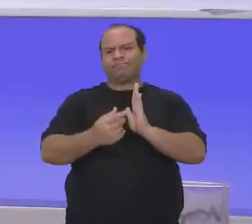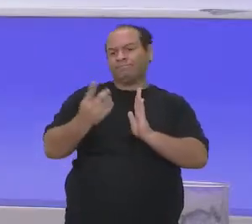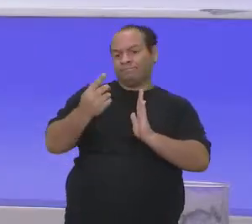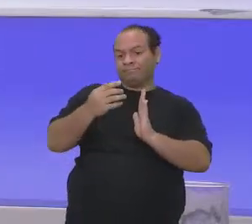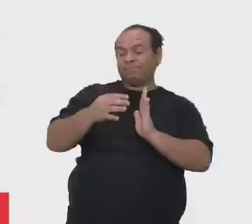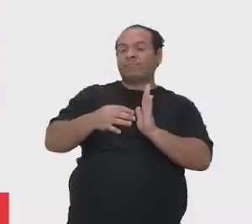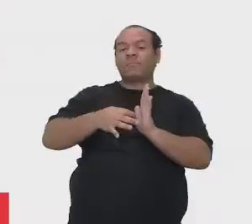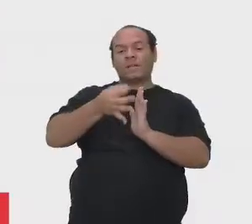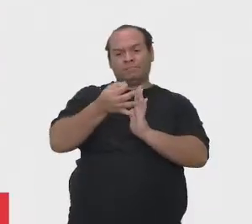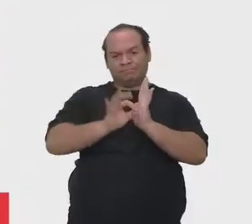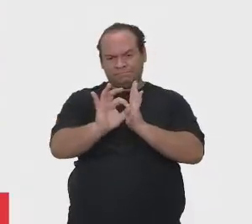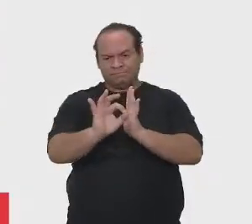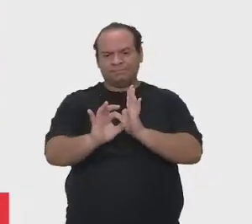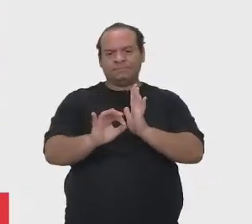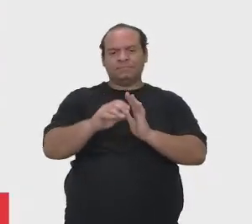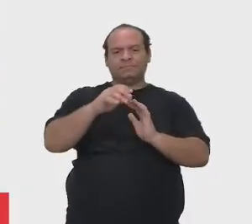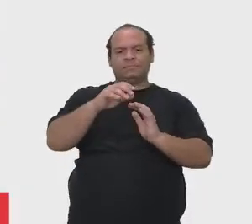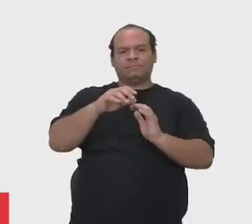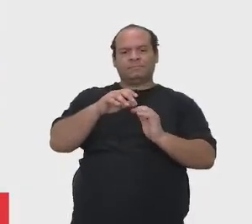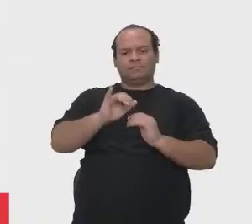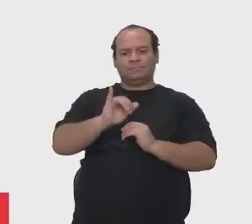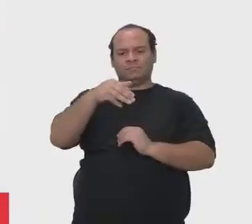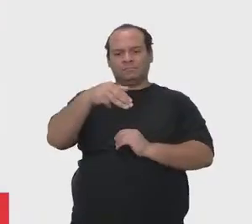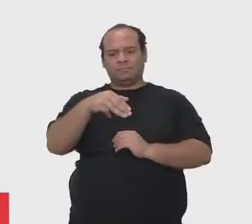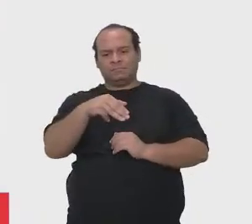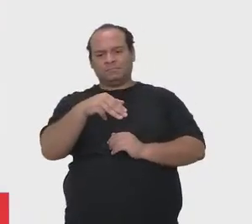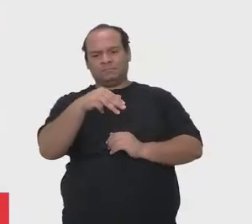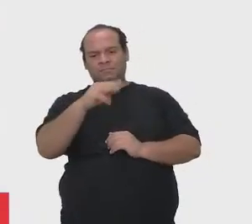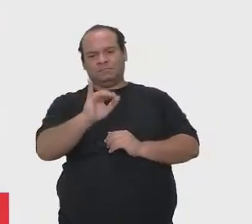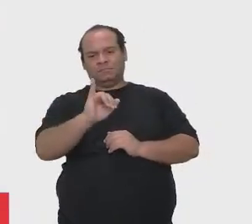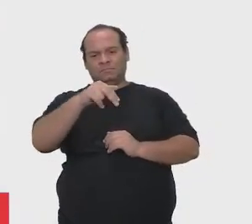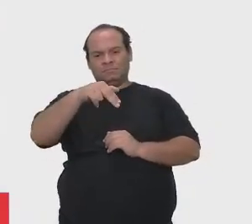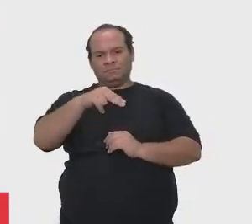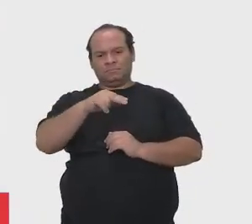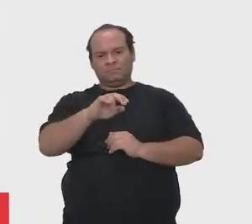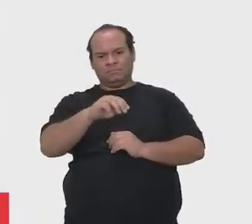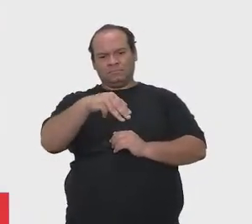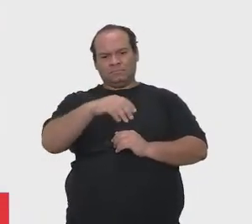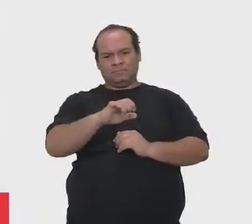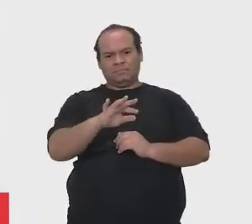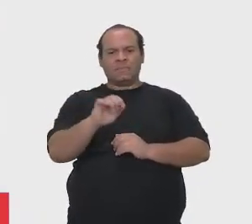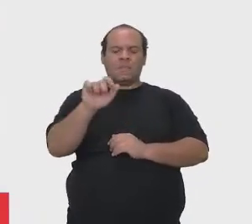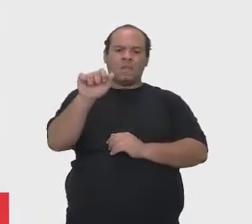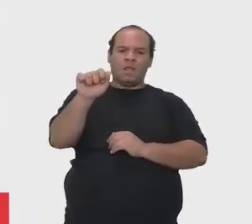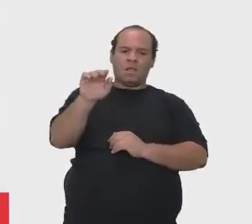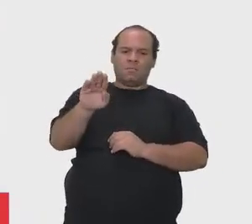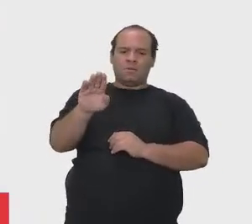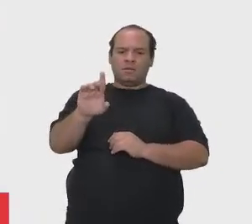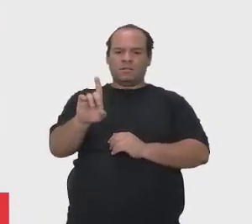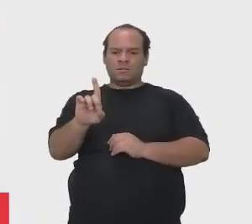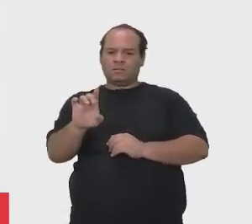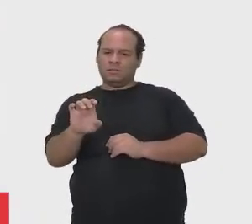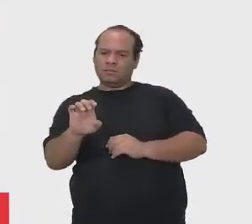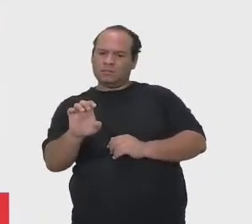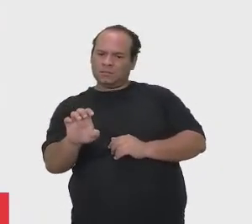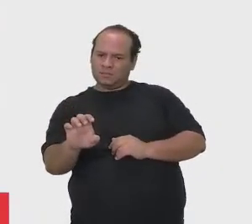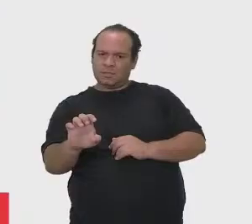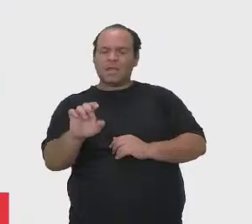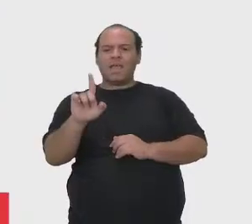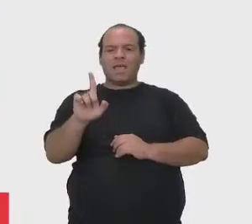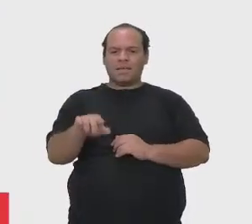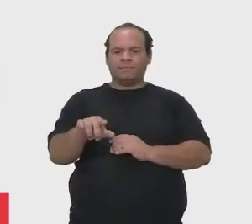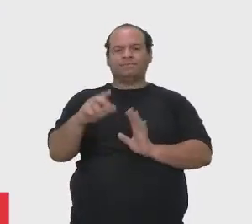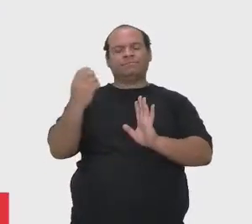do Inmetro, aí tem a classificação A, B, C, D e E, ela faz parte do Programa Brasileiro